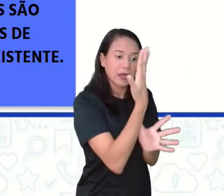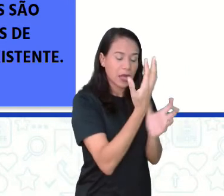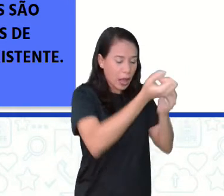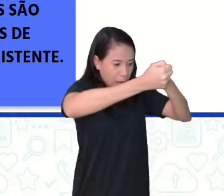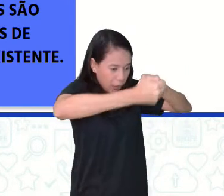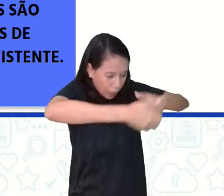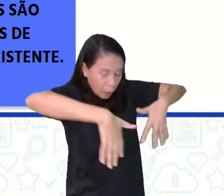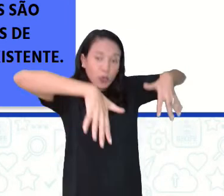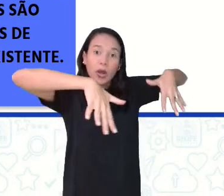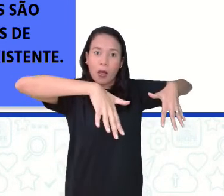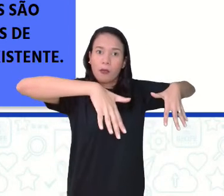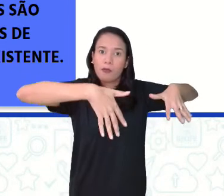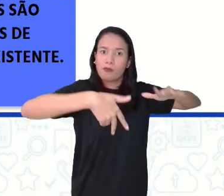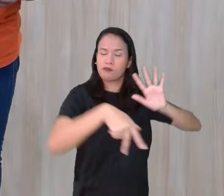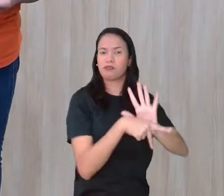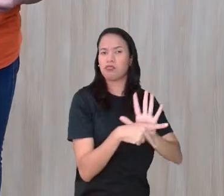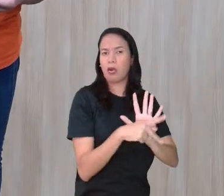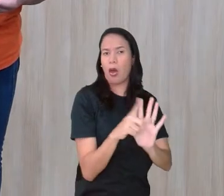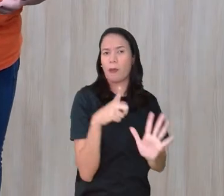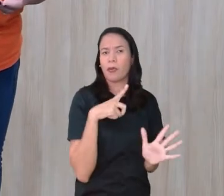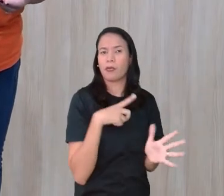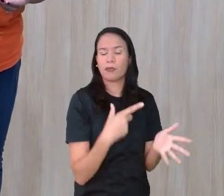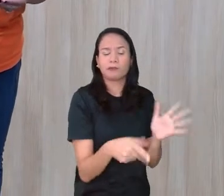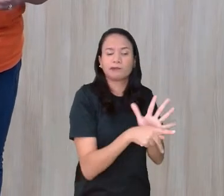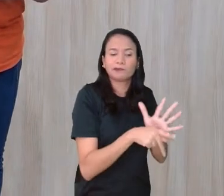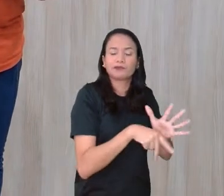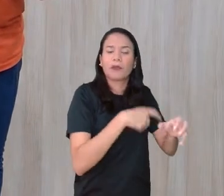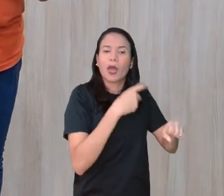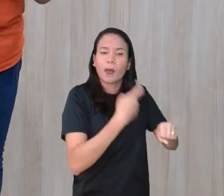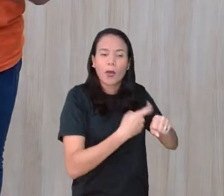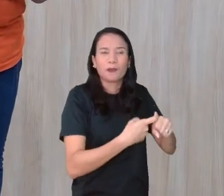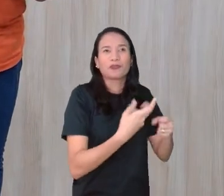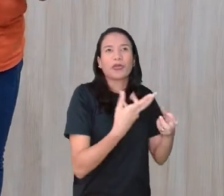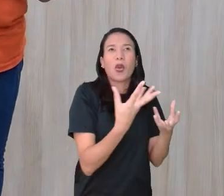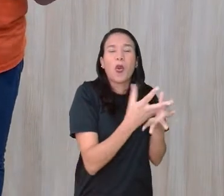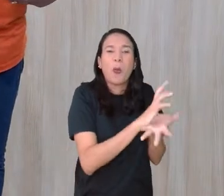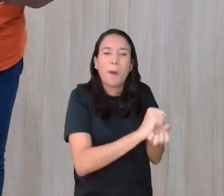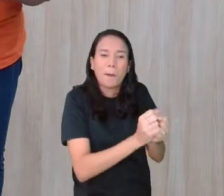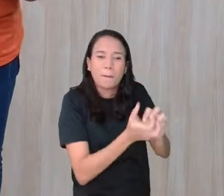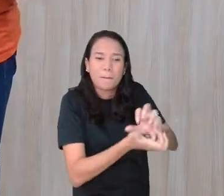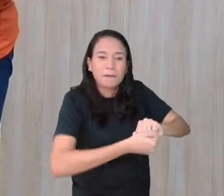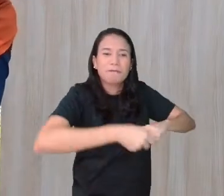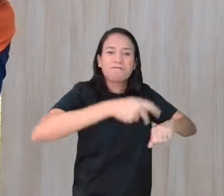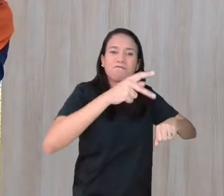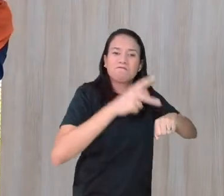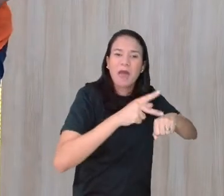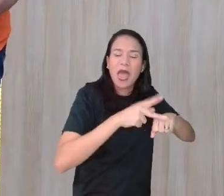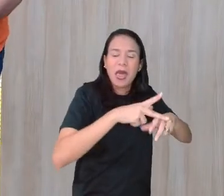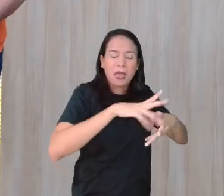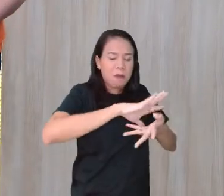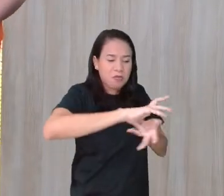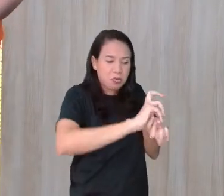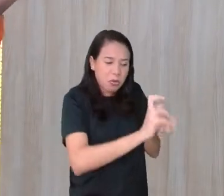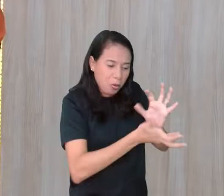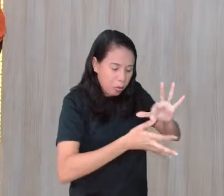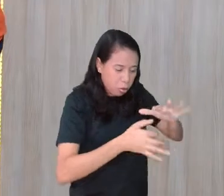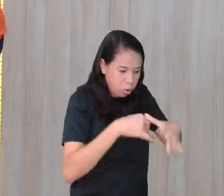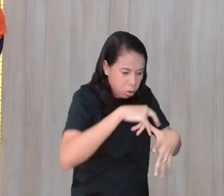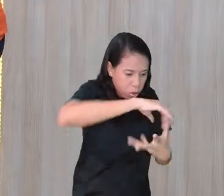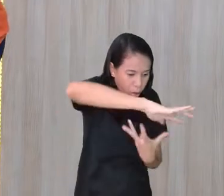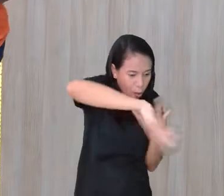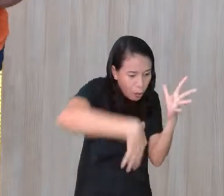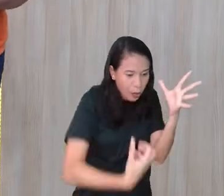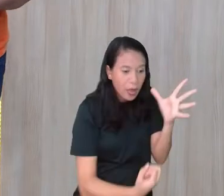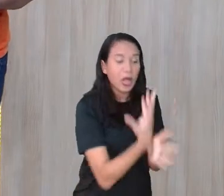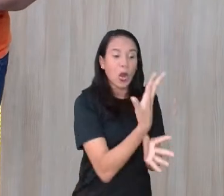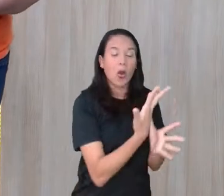que os seres vivos são provenientes de matéria bruta, de lama, de pedra, mas logo depois chegou